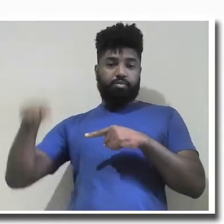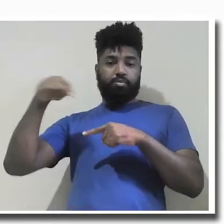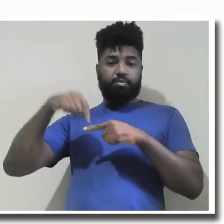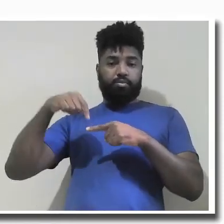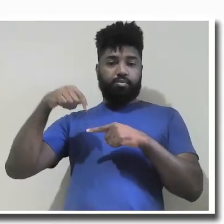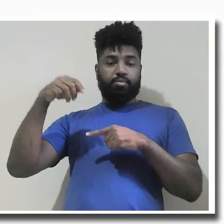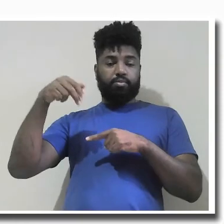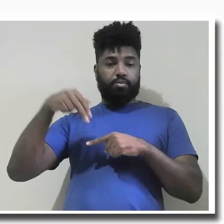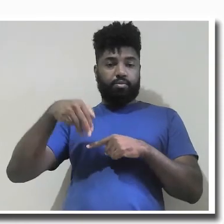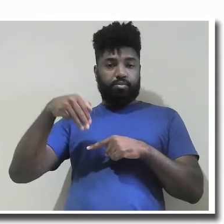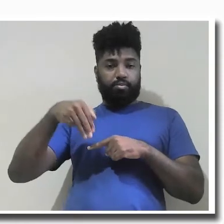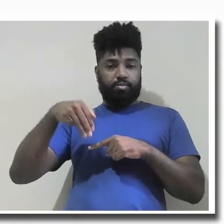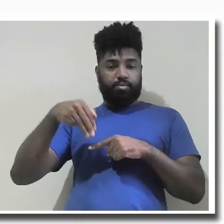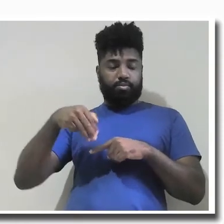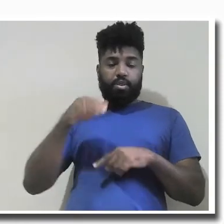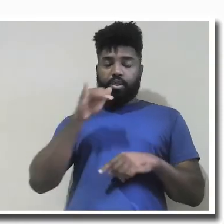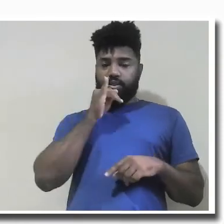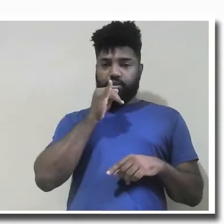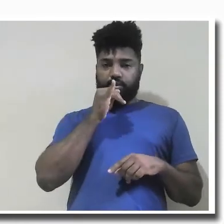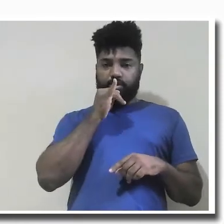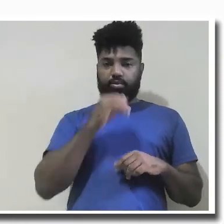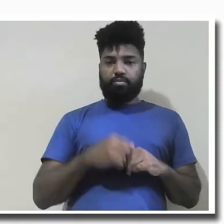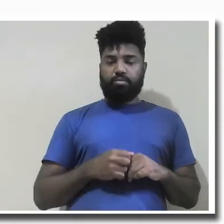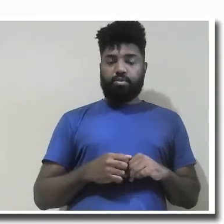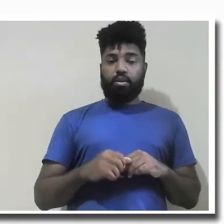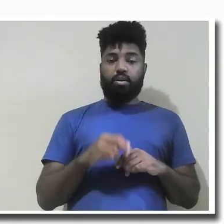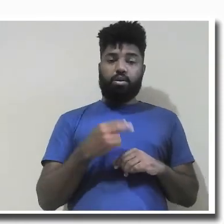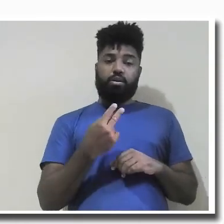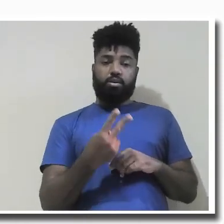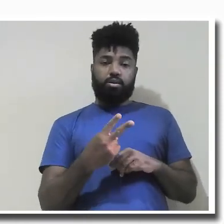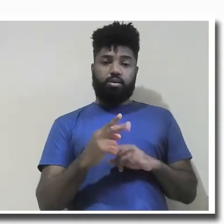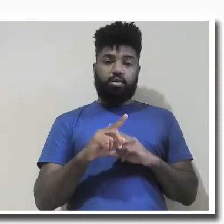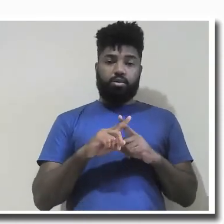exemplo, podemos fazer 2 vezes 3